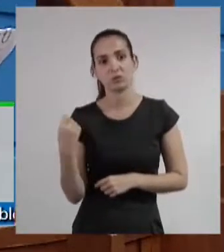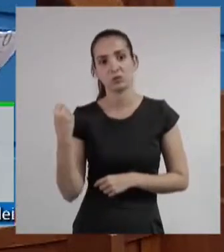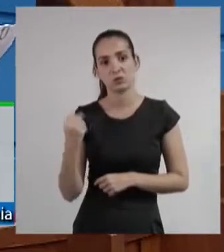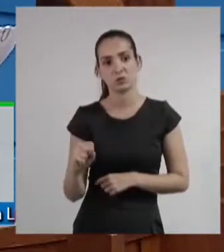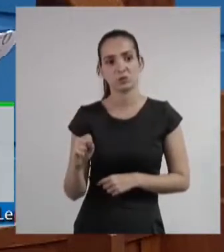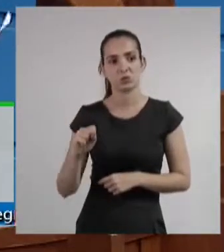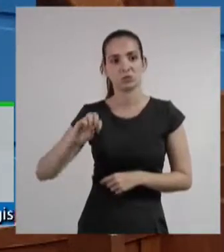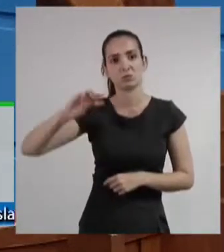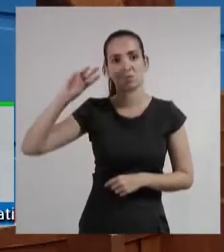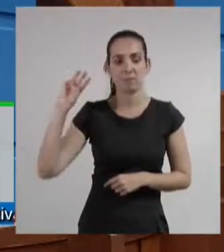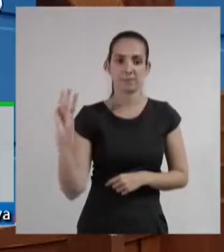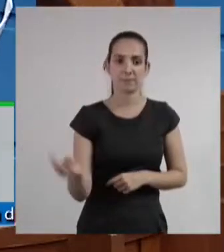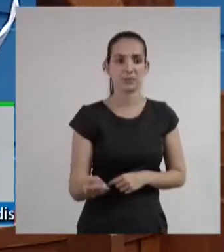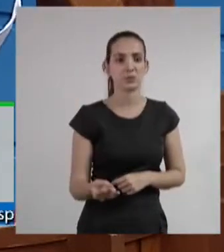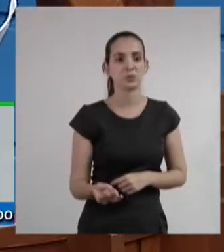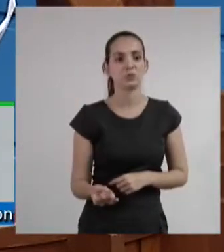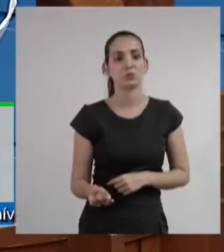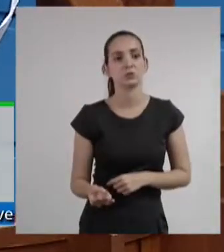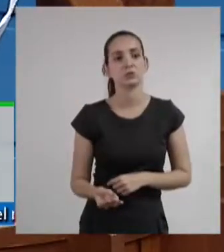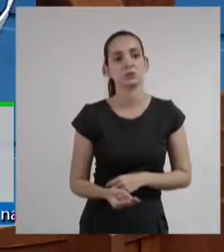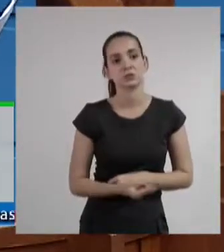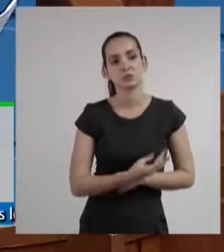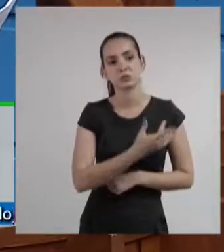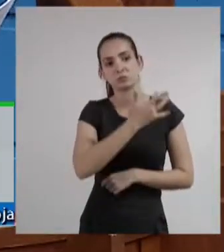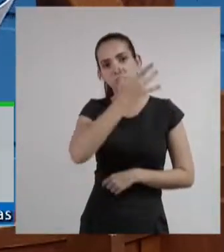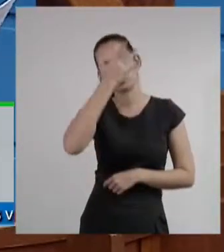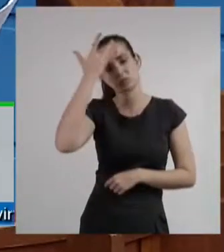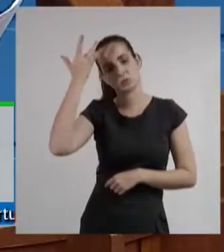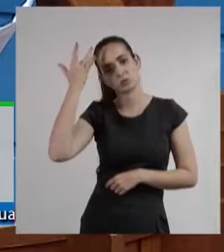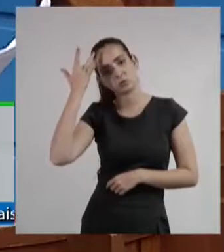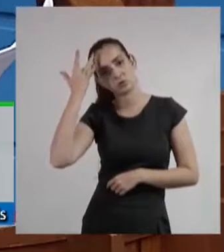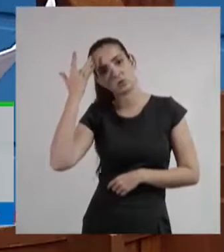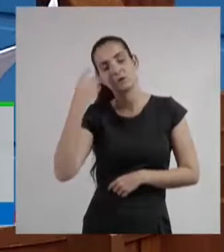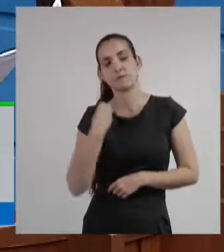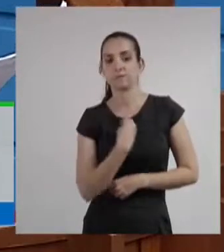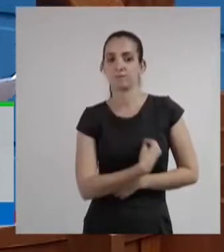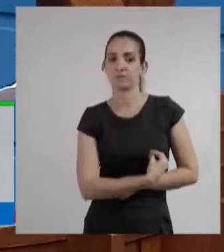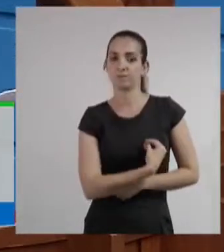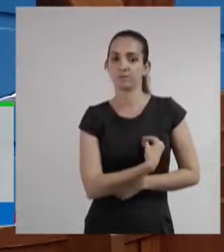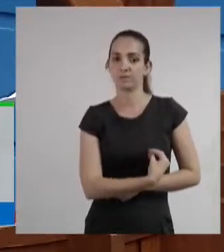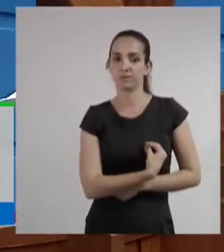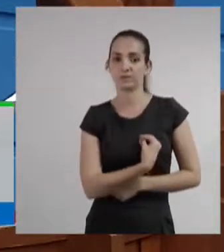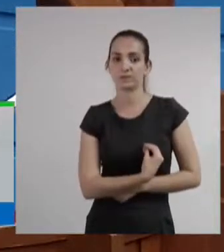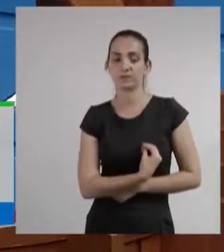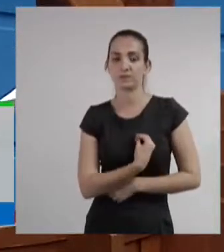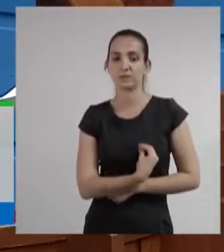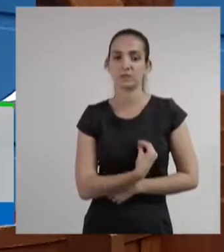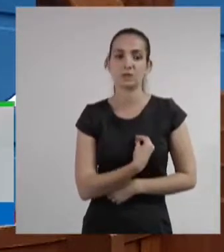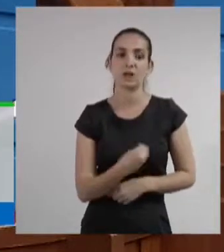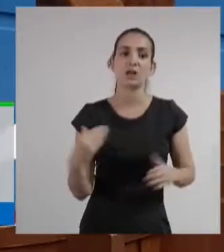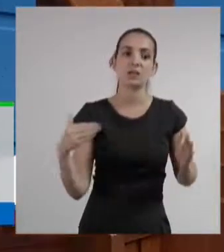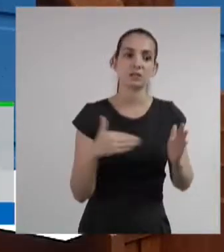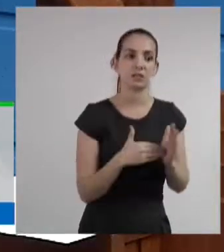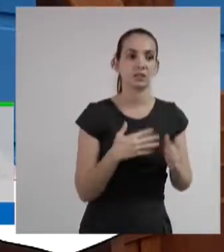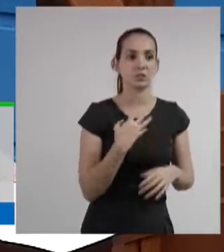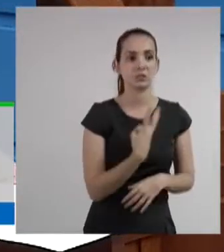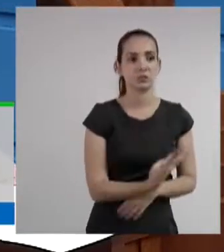54,8 milhões de pessoas estão vivendo com até R$